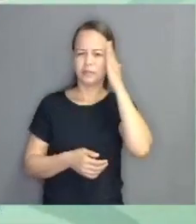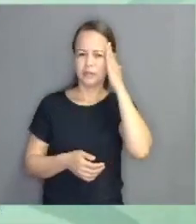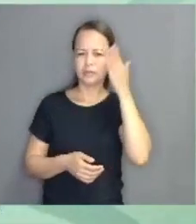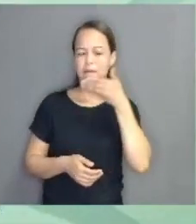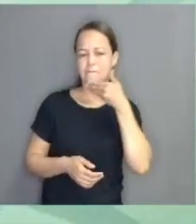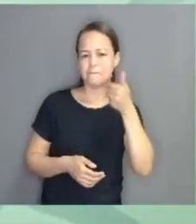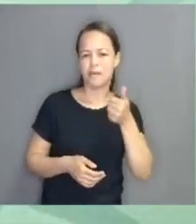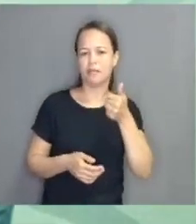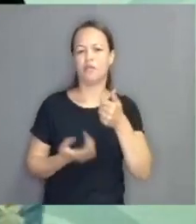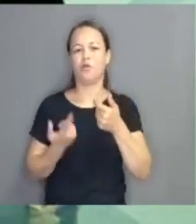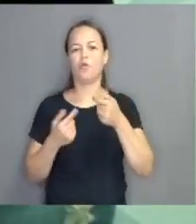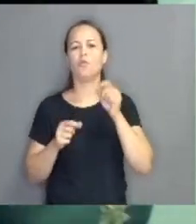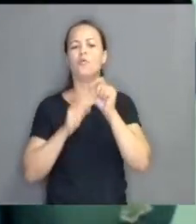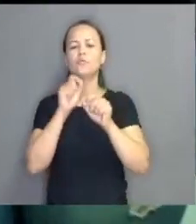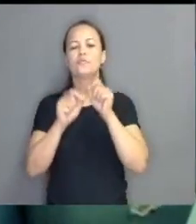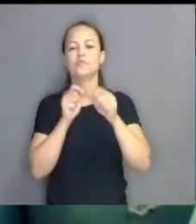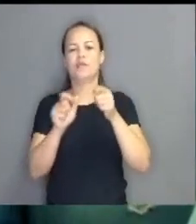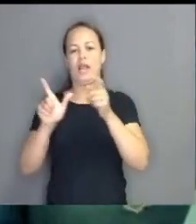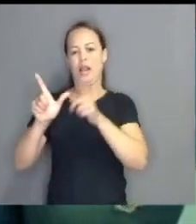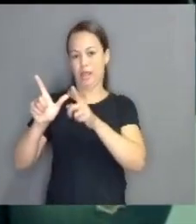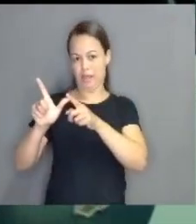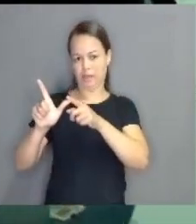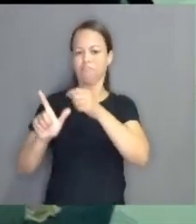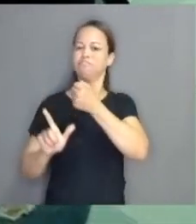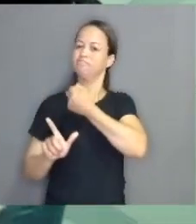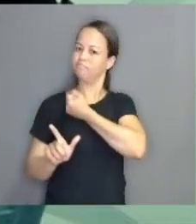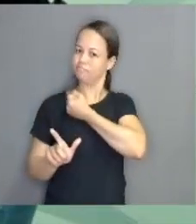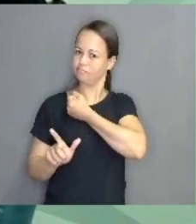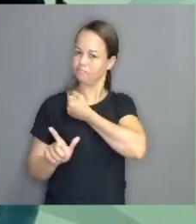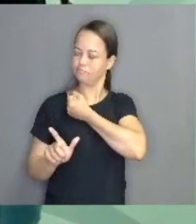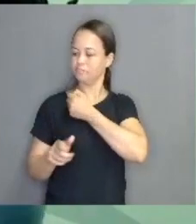são letras e o que são números.